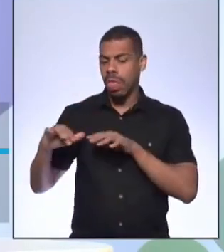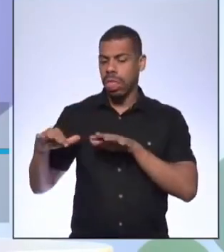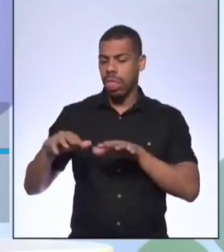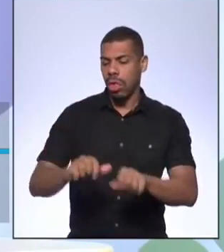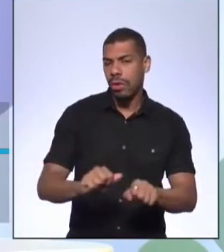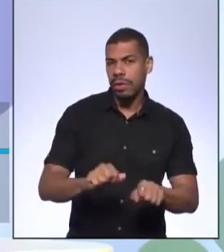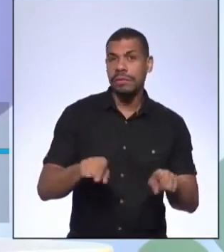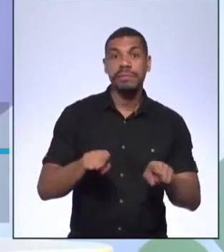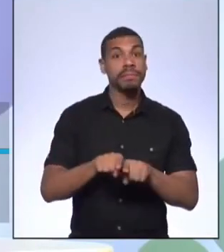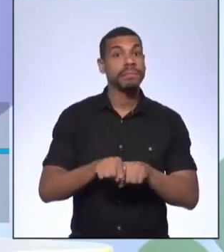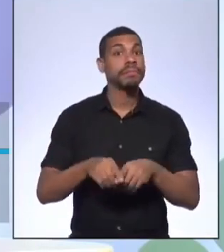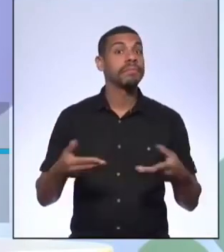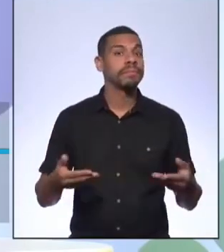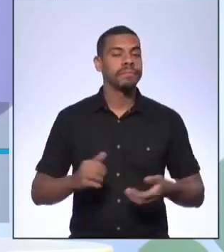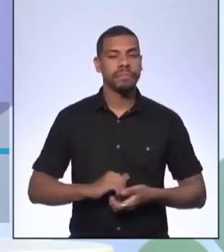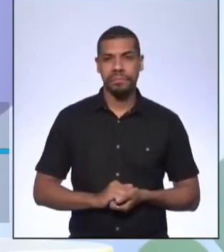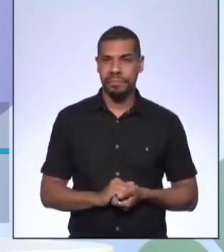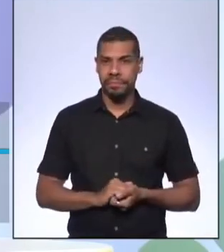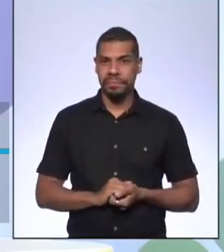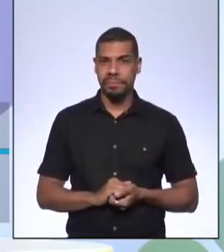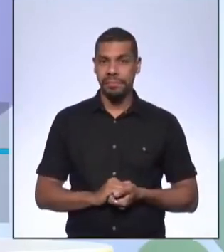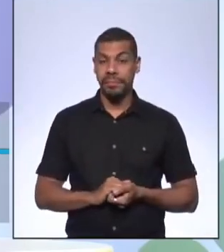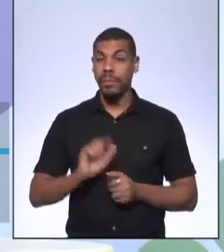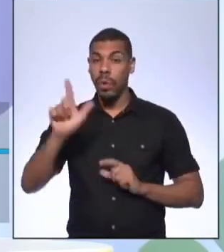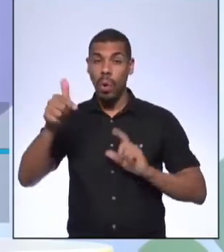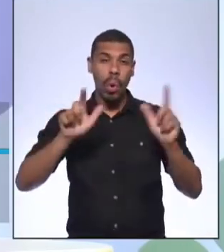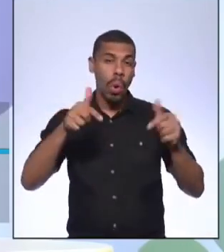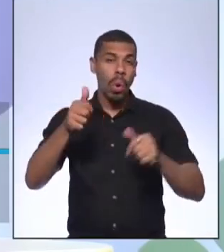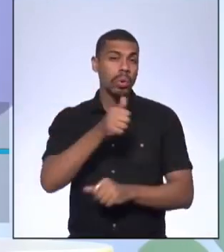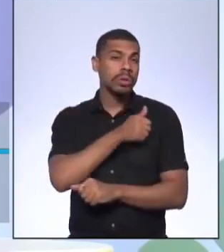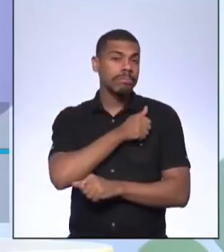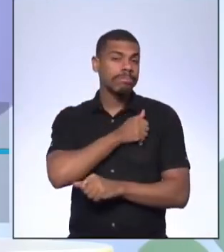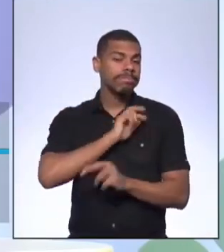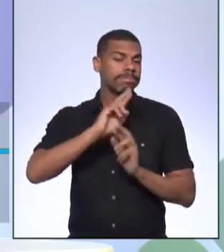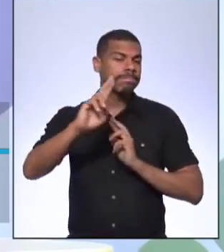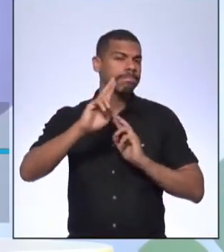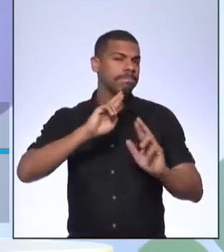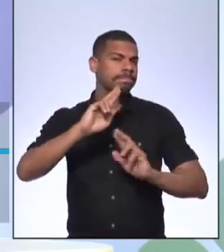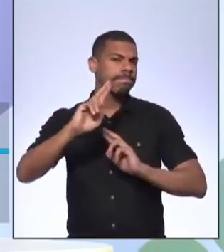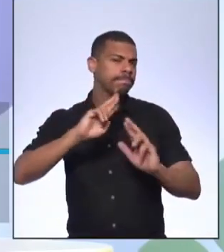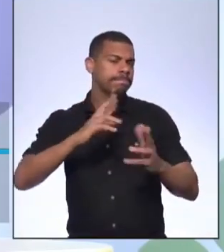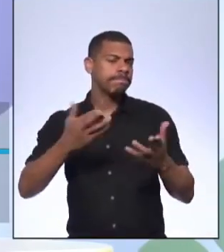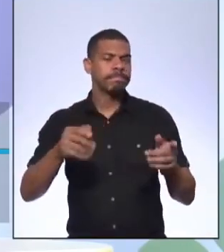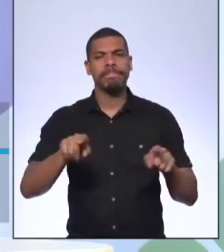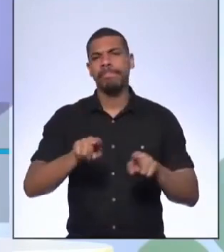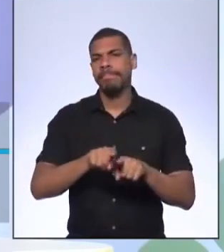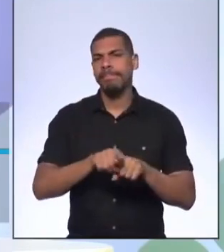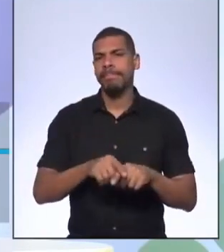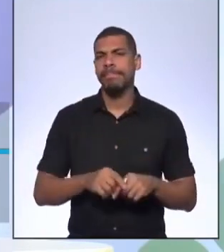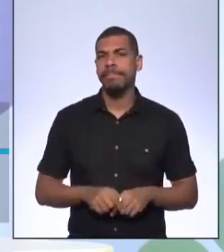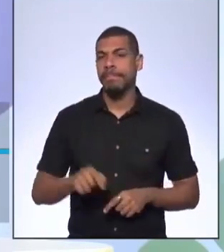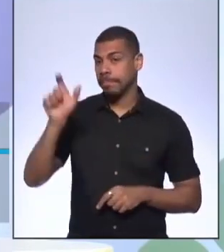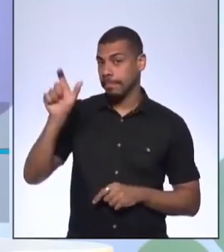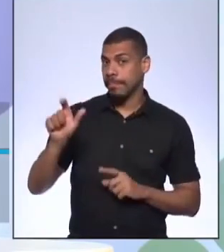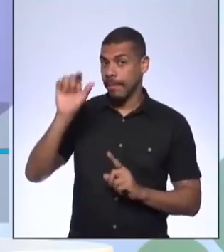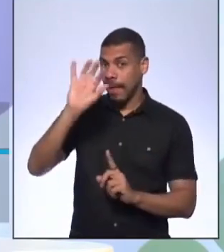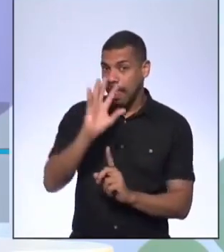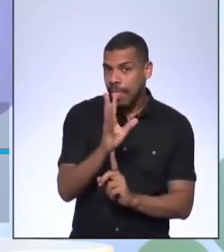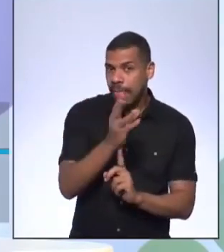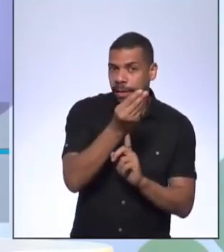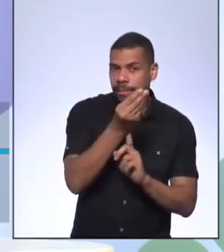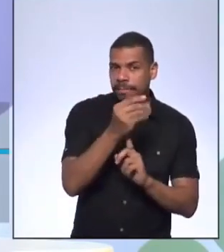colonizadores e outros estudantes estão colocando que o Hernán Cortés estava